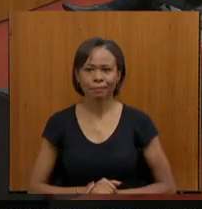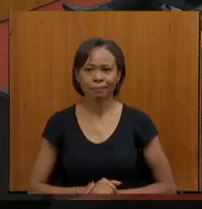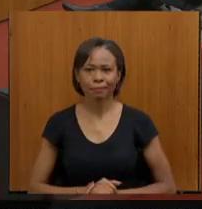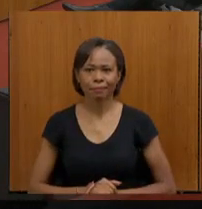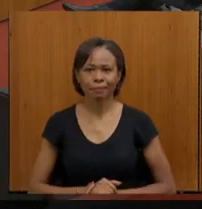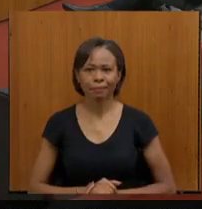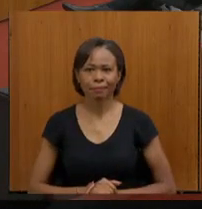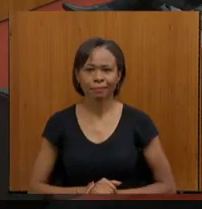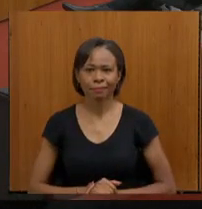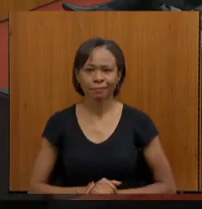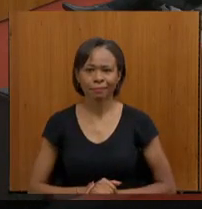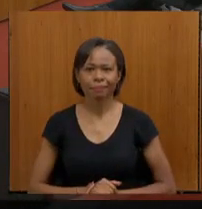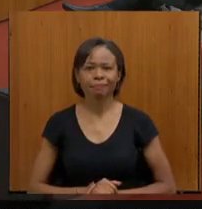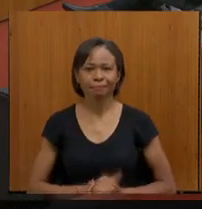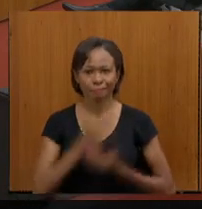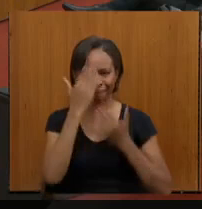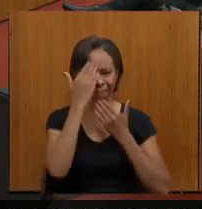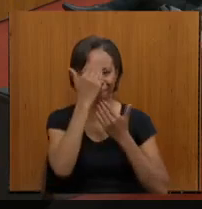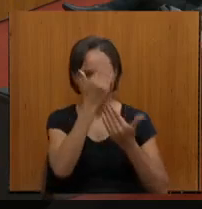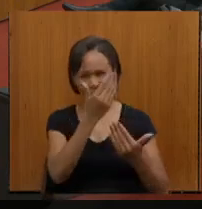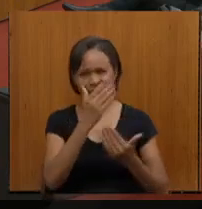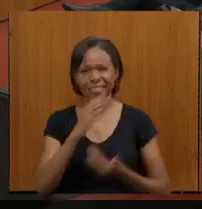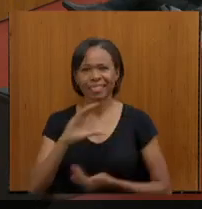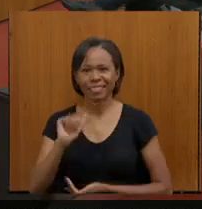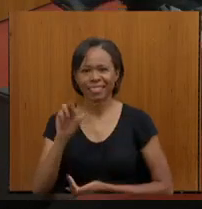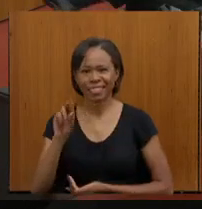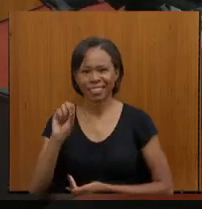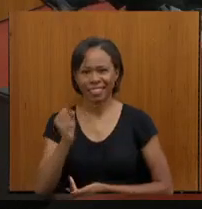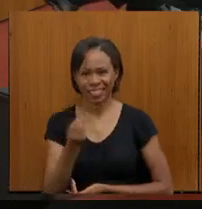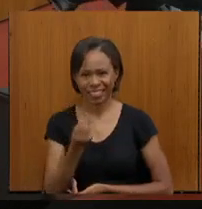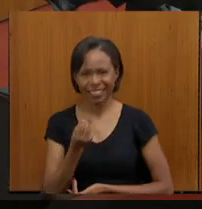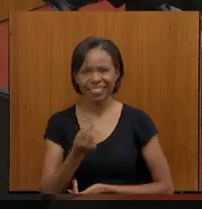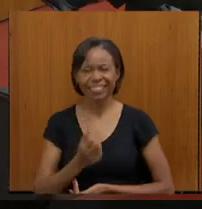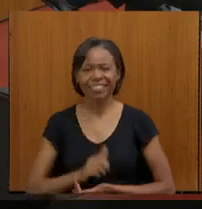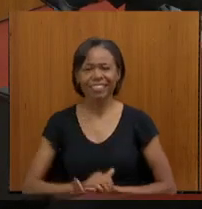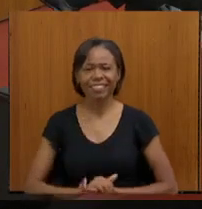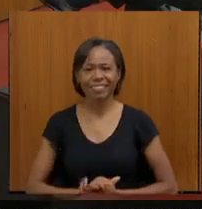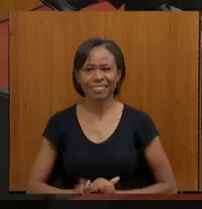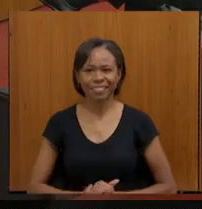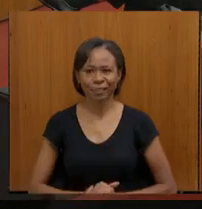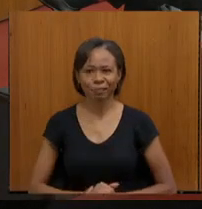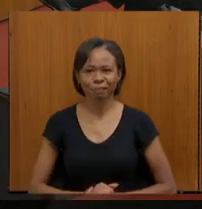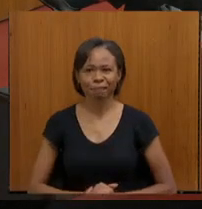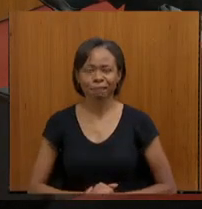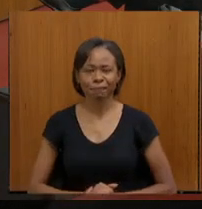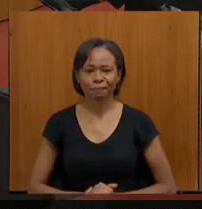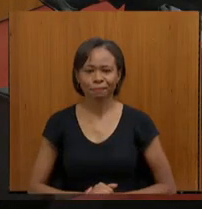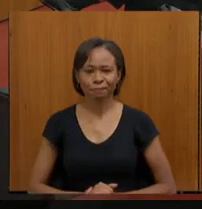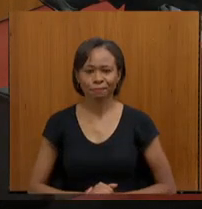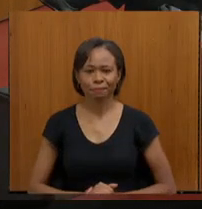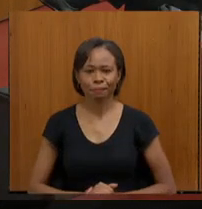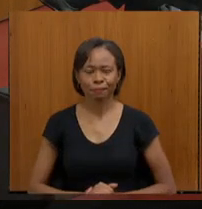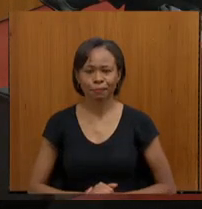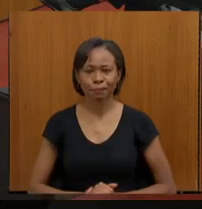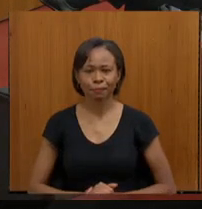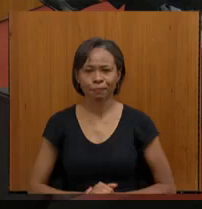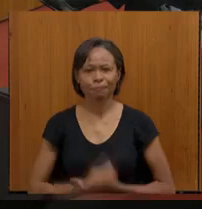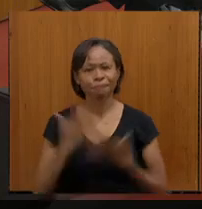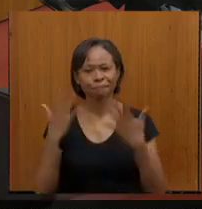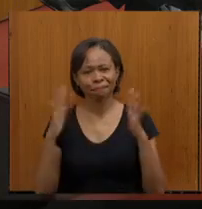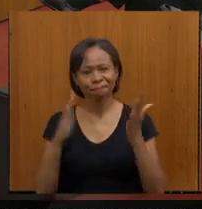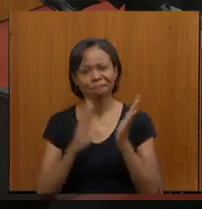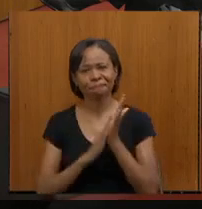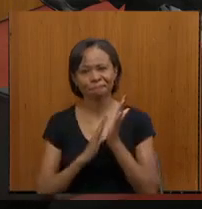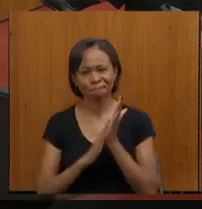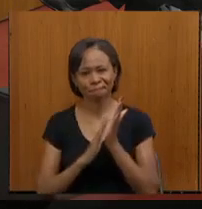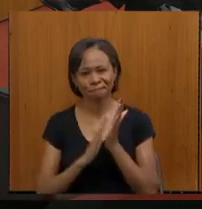eu quero agradecer ao doutor Carlos Alexandre príncipe Pires né parabenizar já